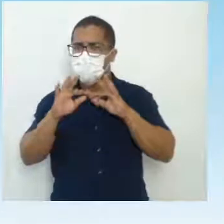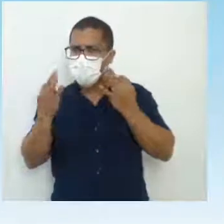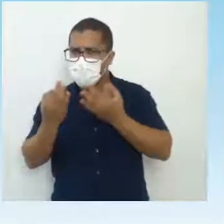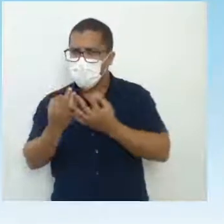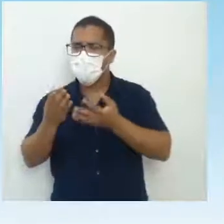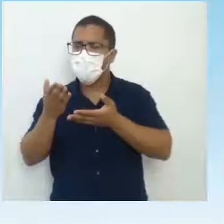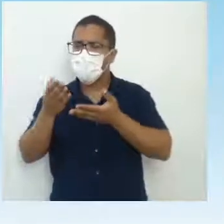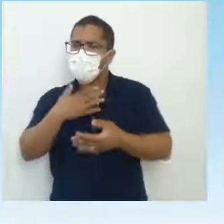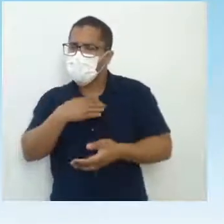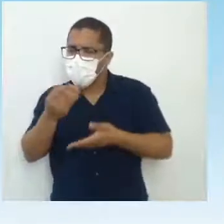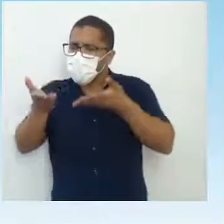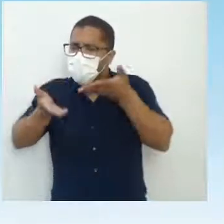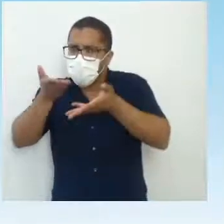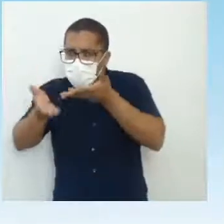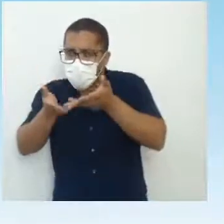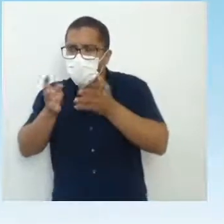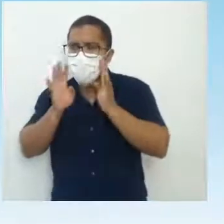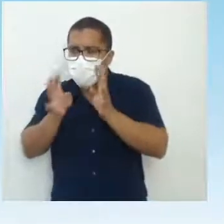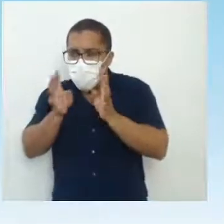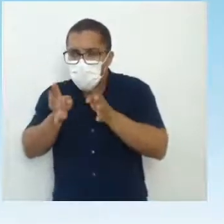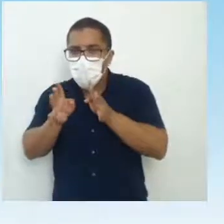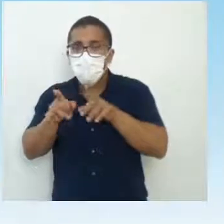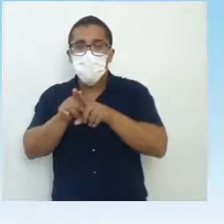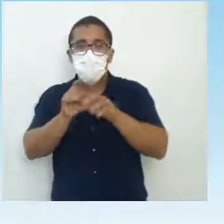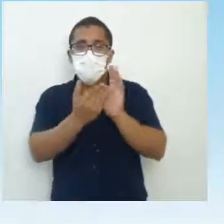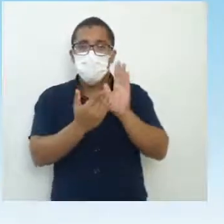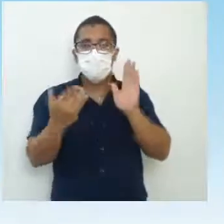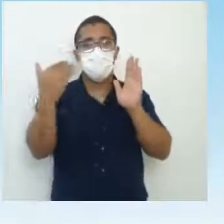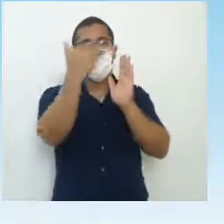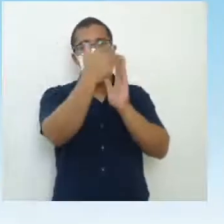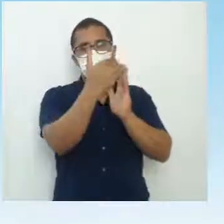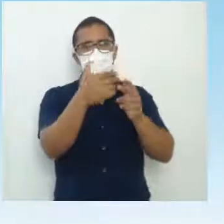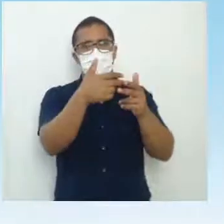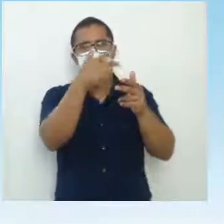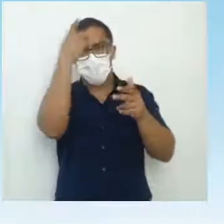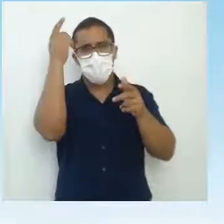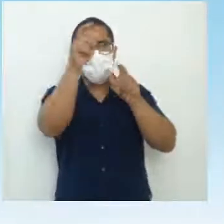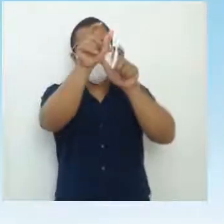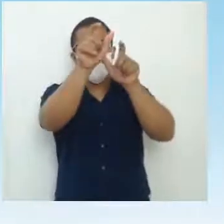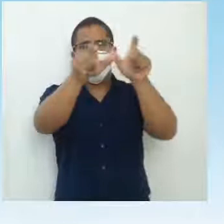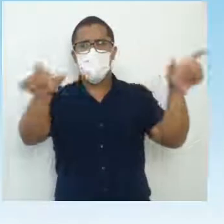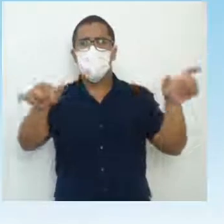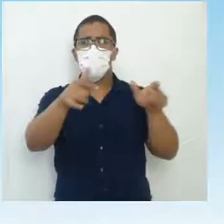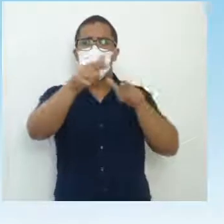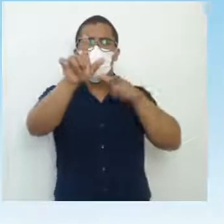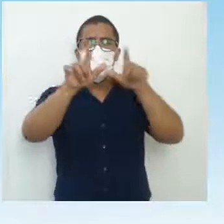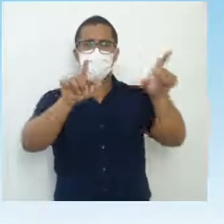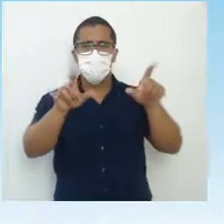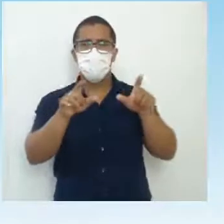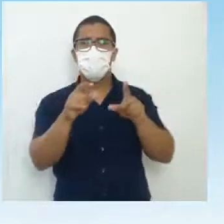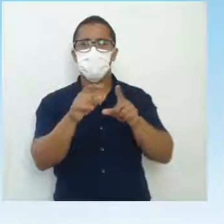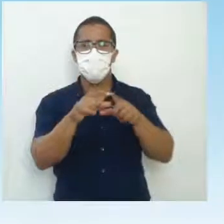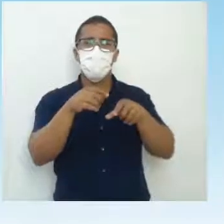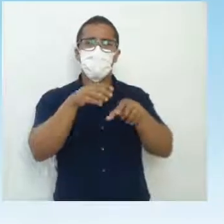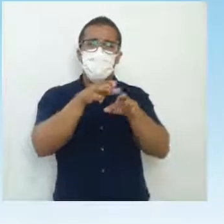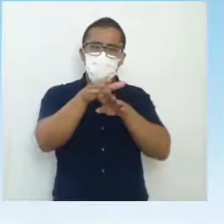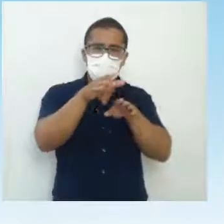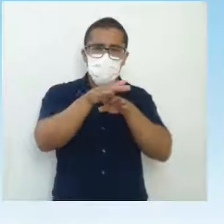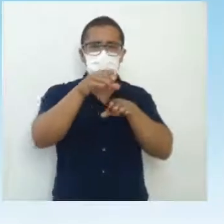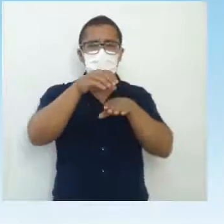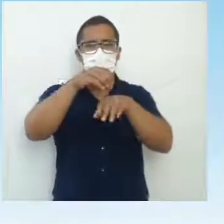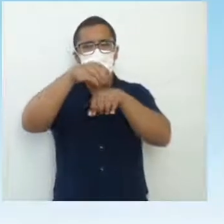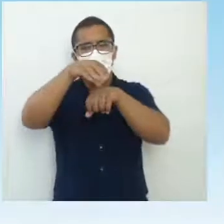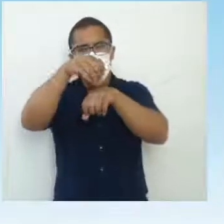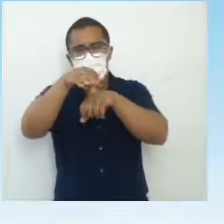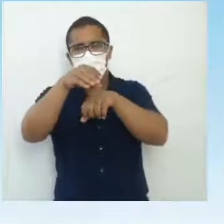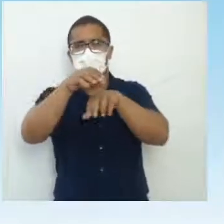seus filhos, ela tinha uma missão maior com outras pessoas, essa palavra amiga, esse conforto.